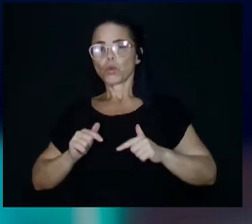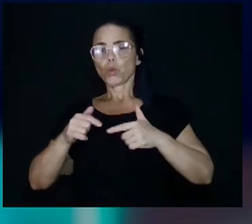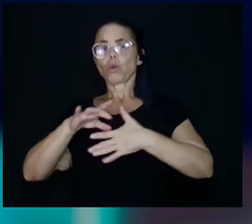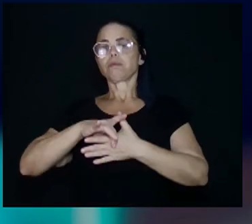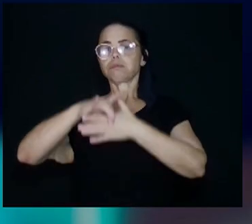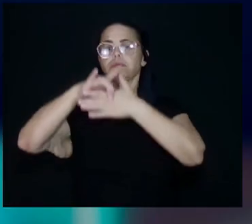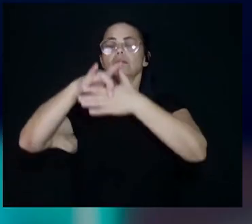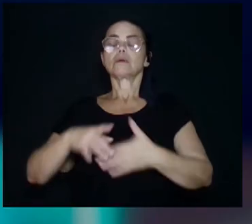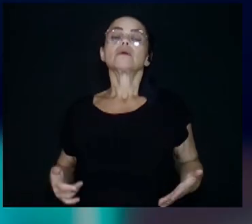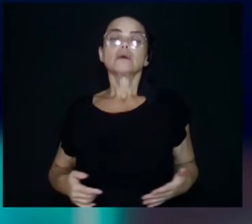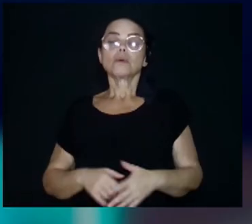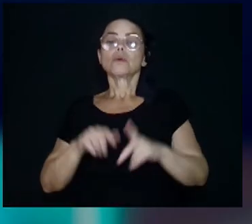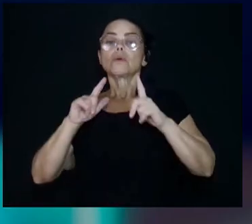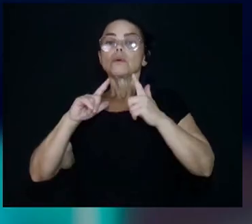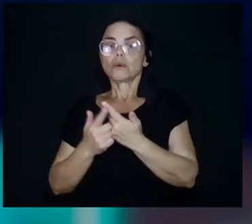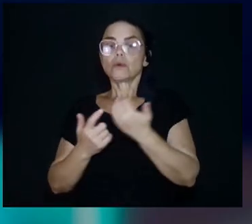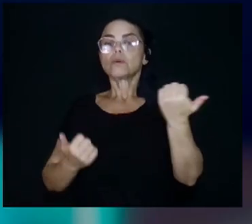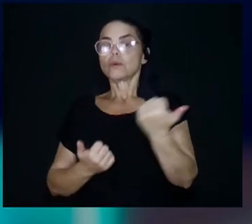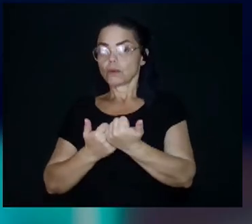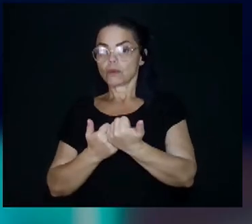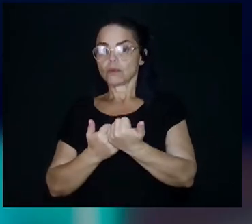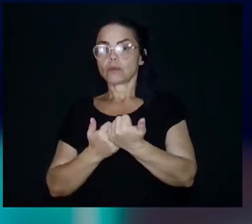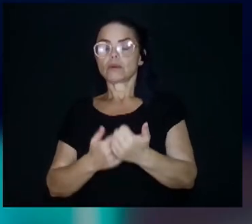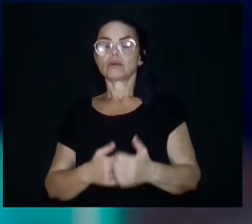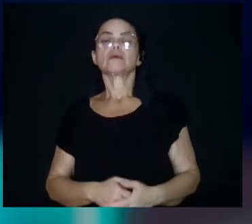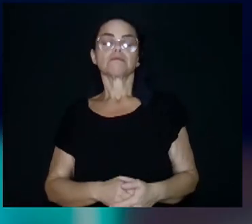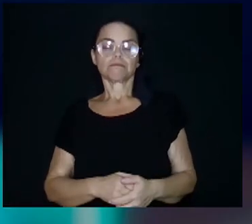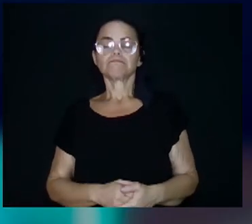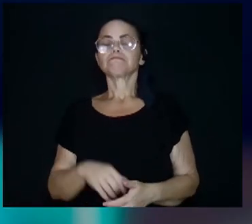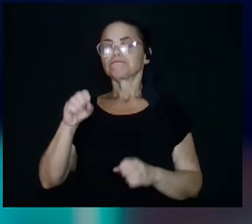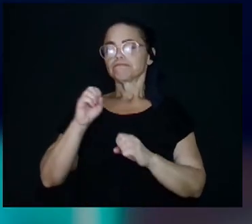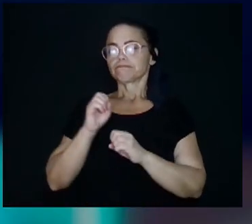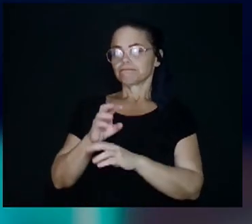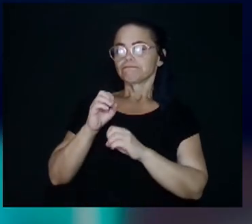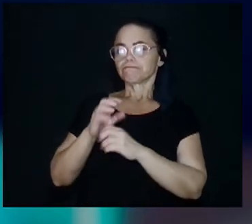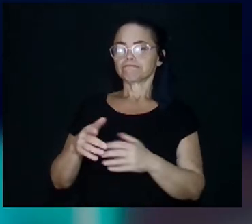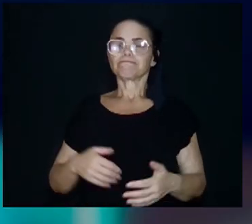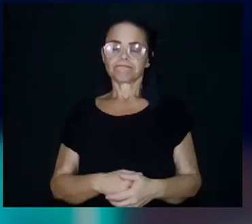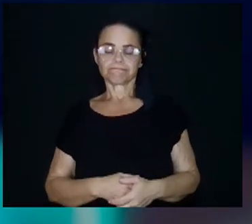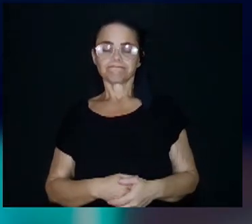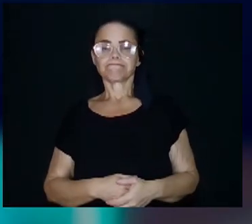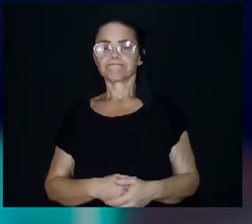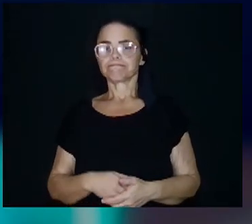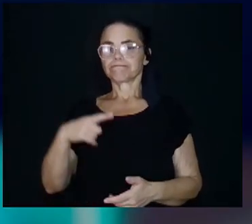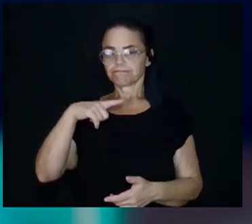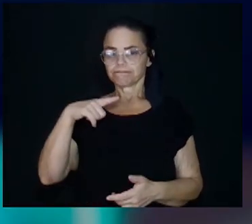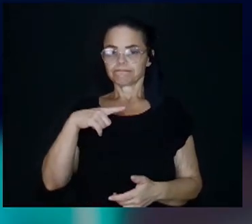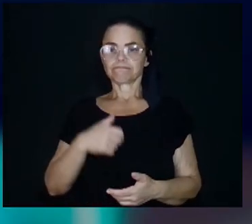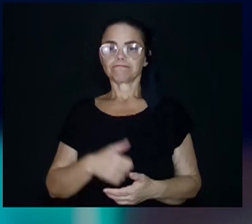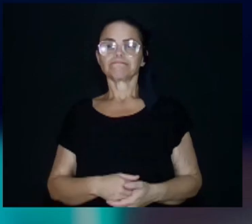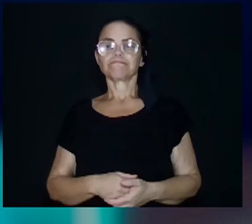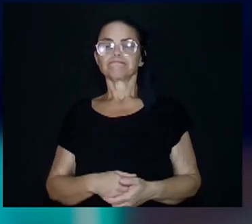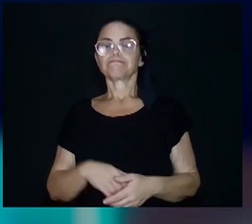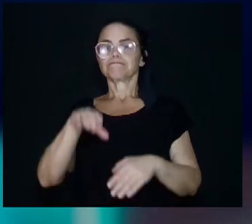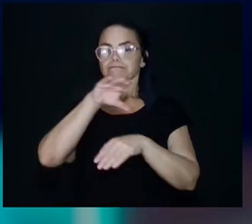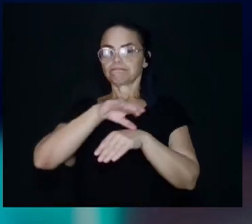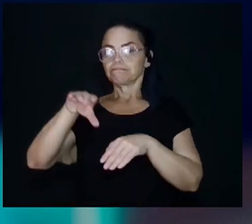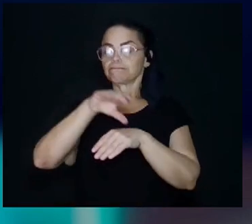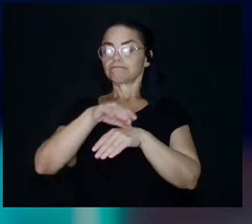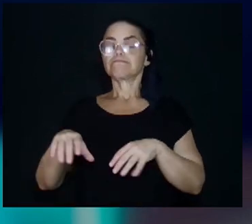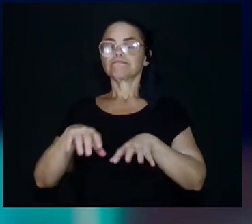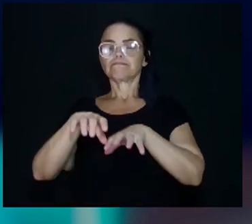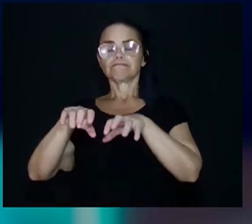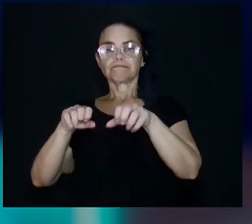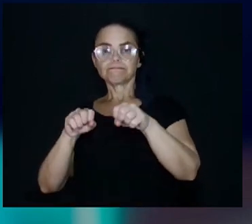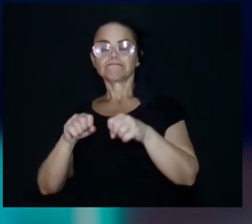de apoio, eles passam por um prévio curso de formação, exatamente com